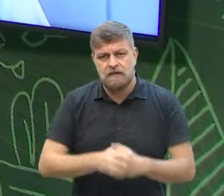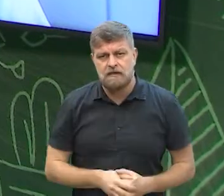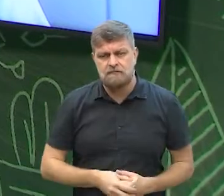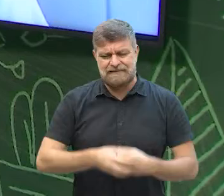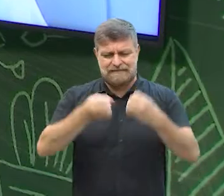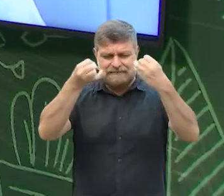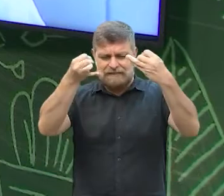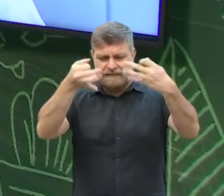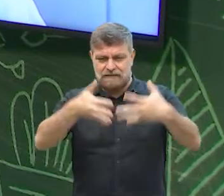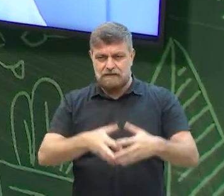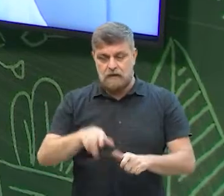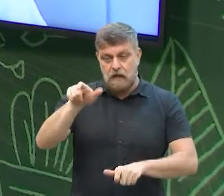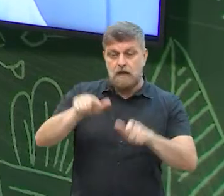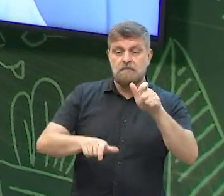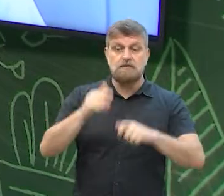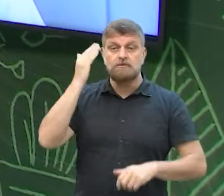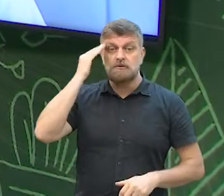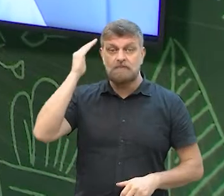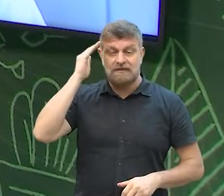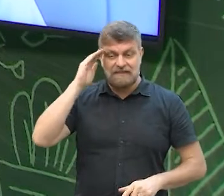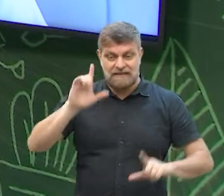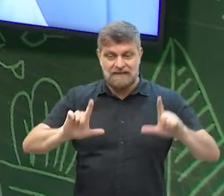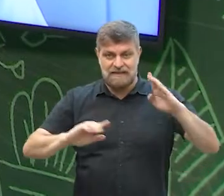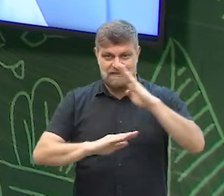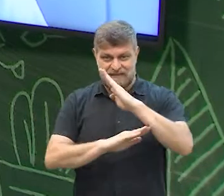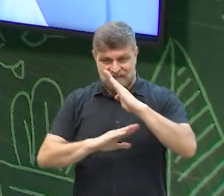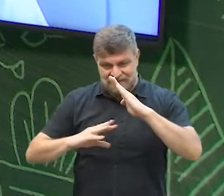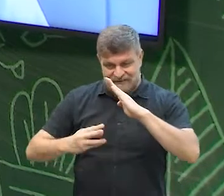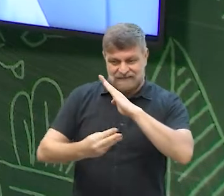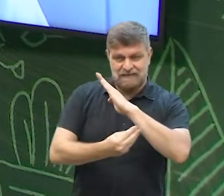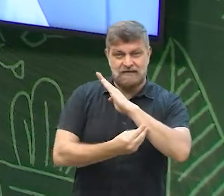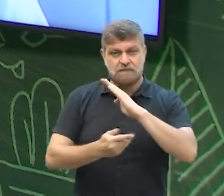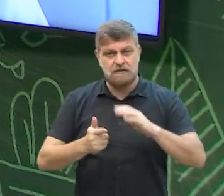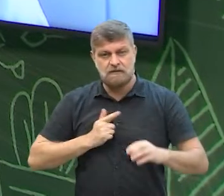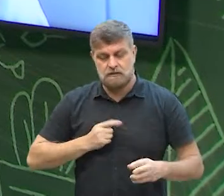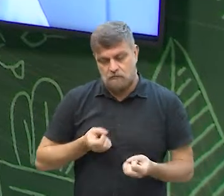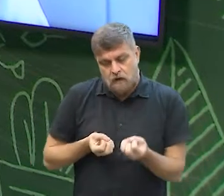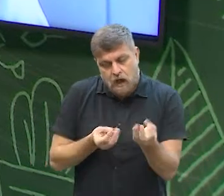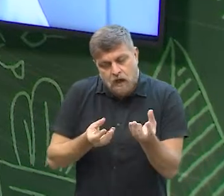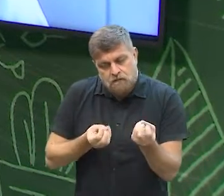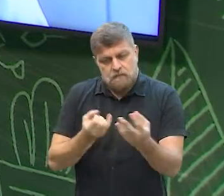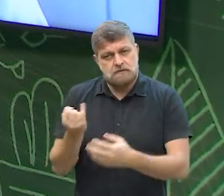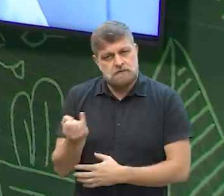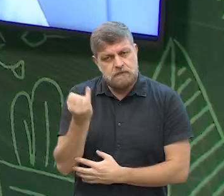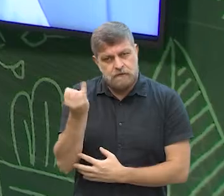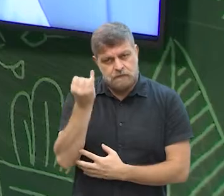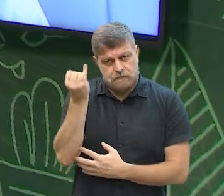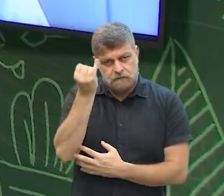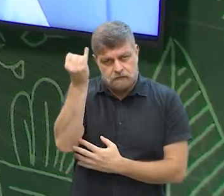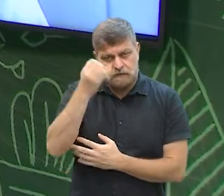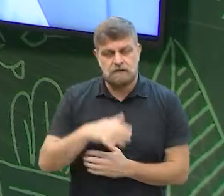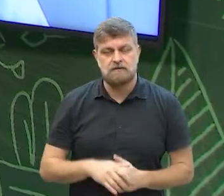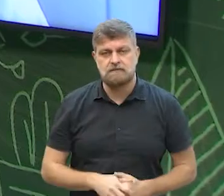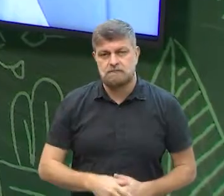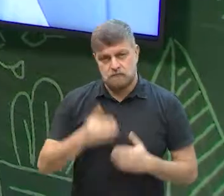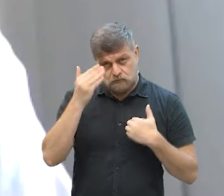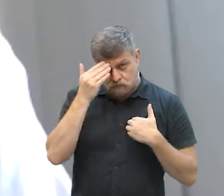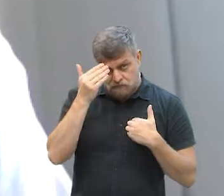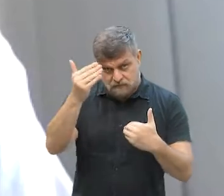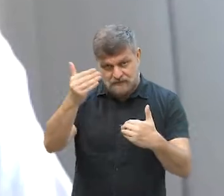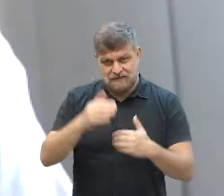algumas coisas aqui para os telespectadores da TV Câmara, algumas informações importantes referentes aí a toda essa situação.